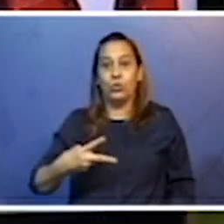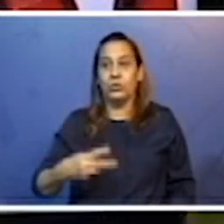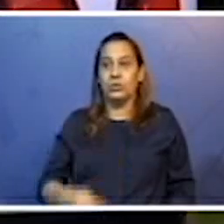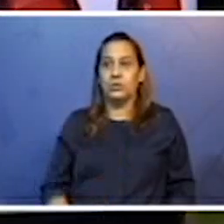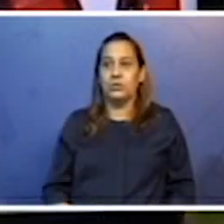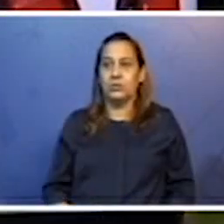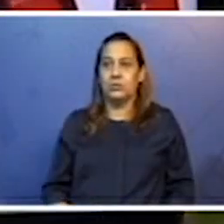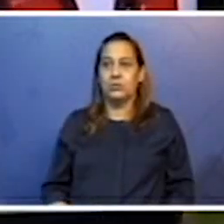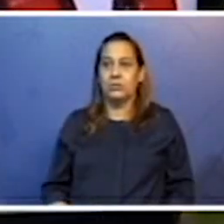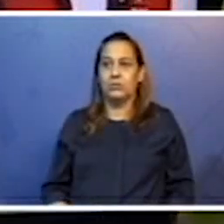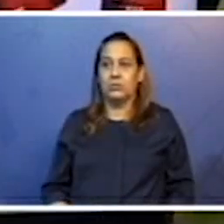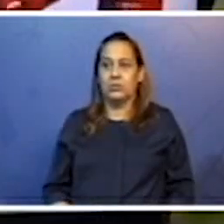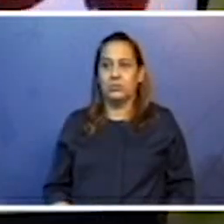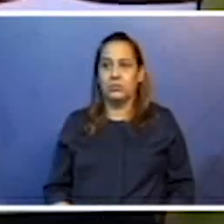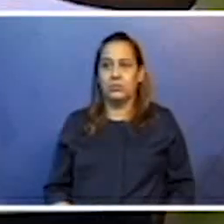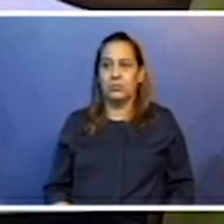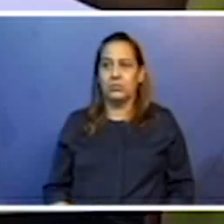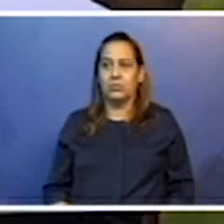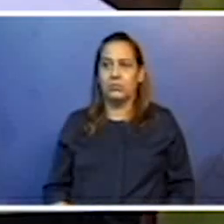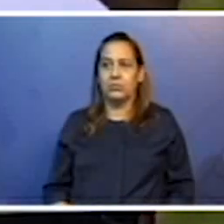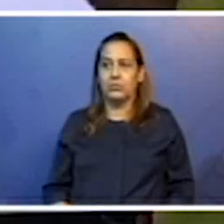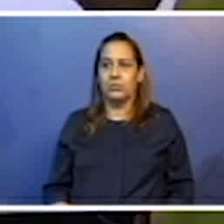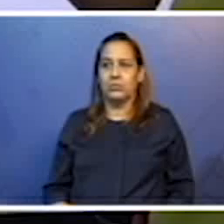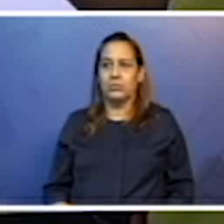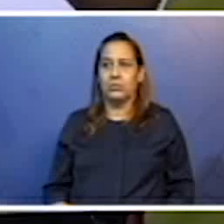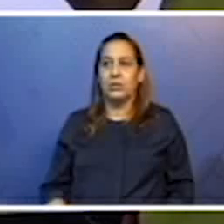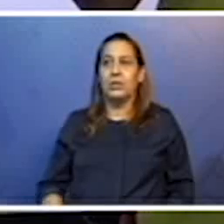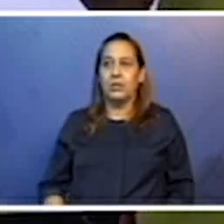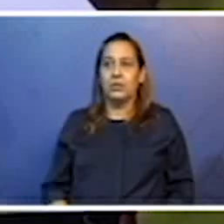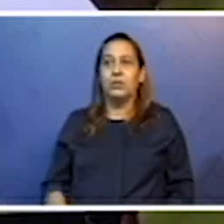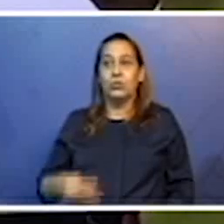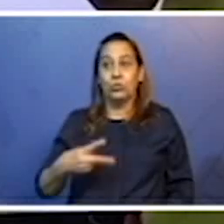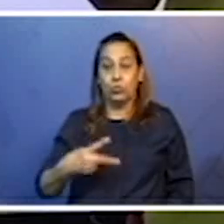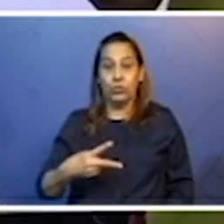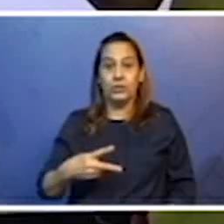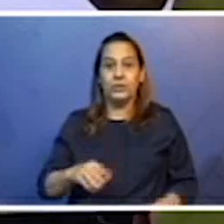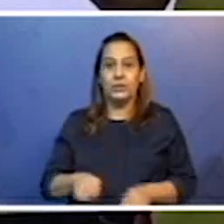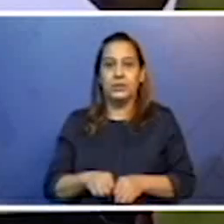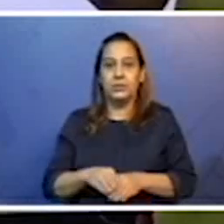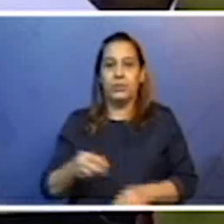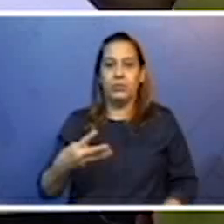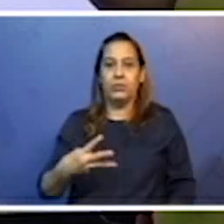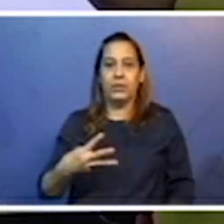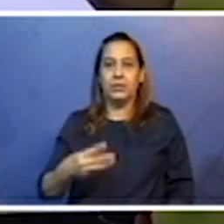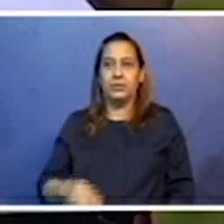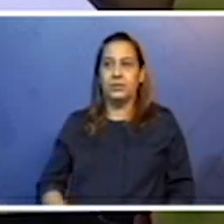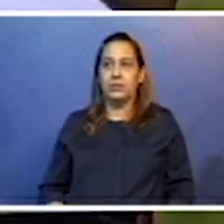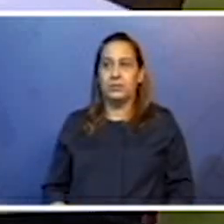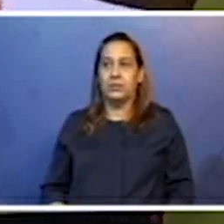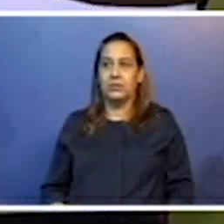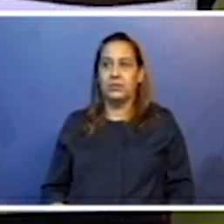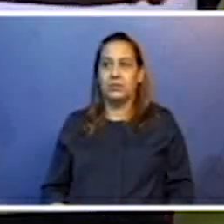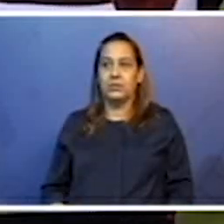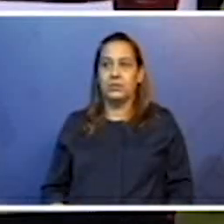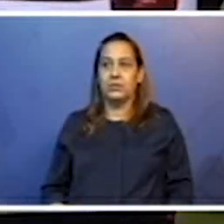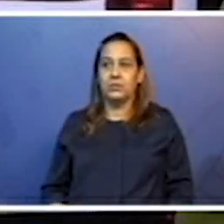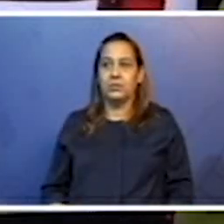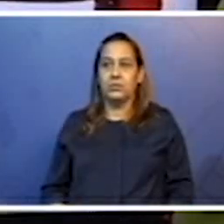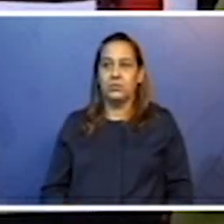professora achou que estava falando do 3 e do 4, mas na verdade é do 2 e do 3, tá bom? Eu preciso de duas,